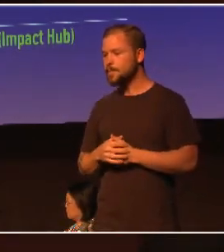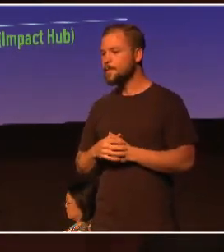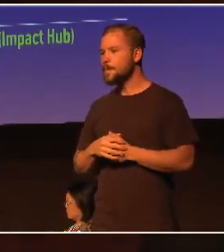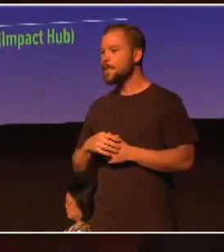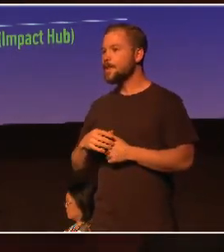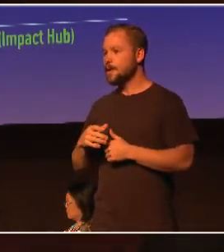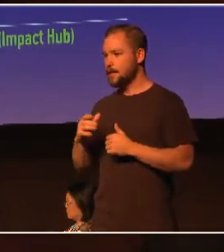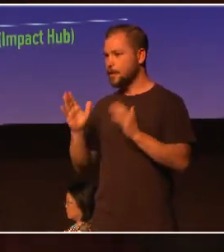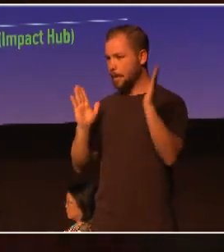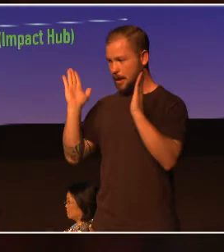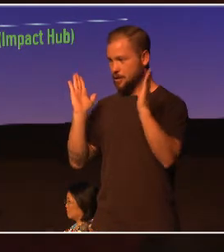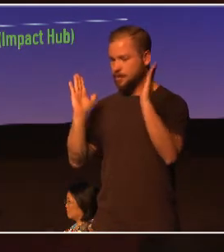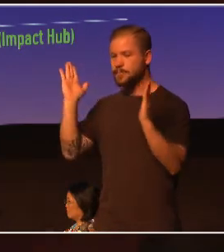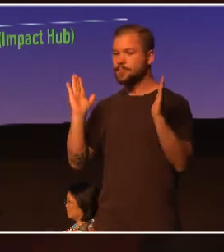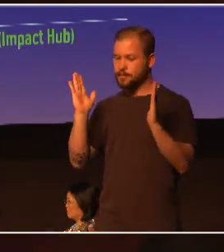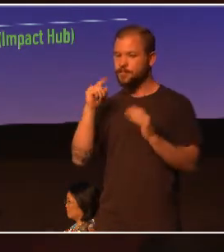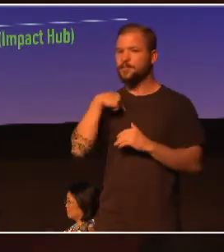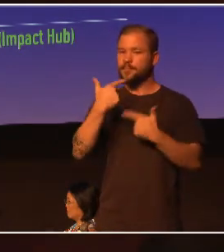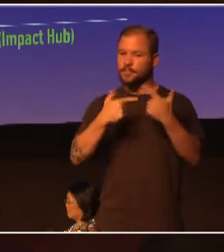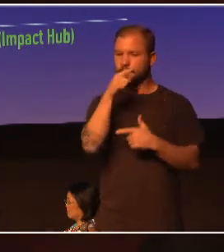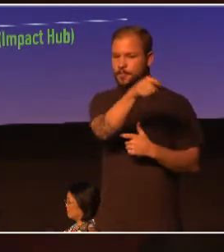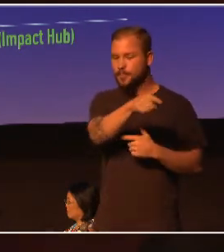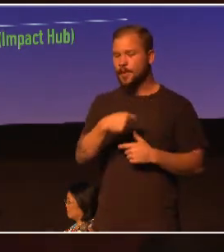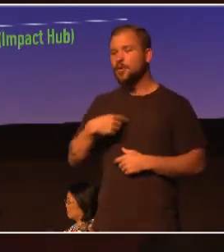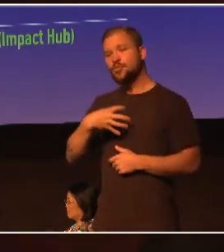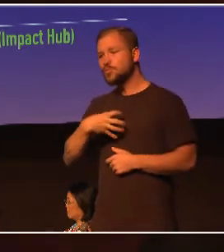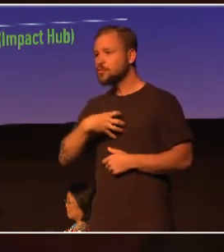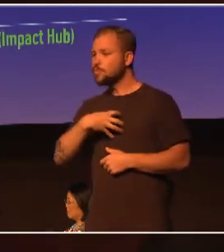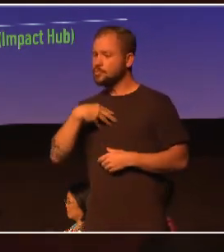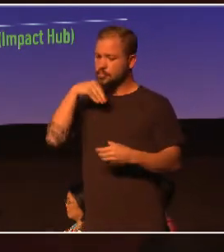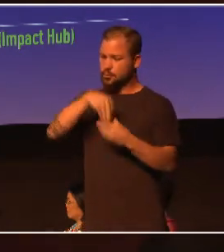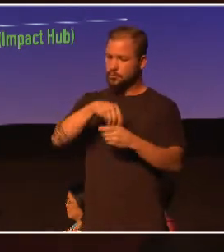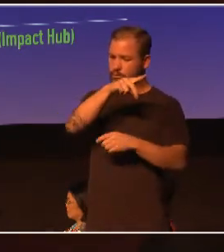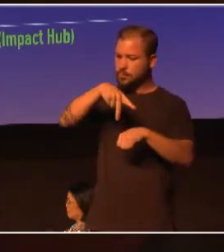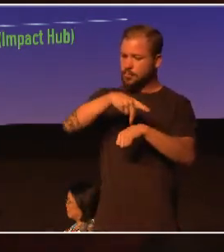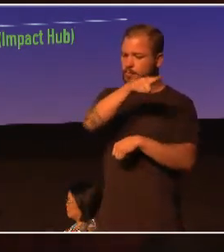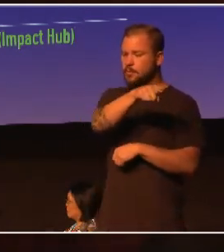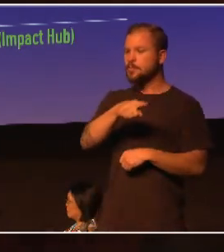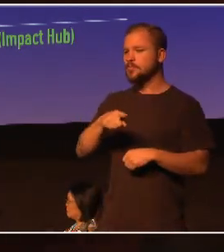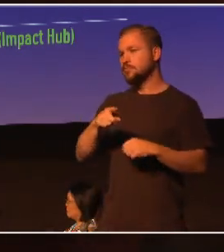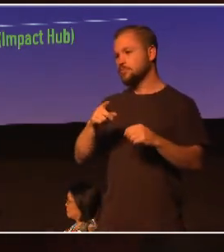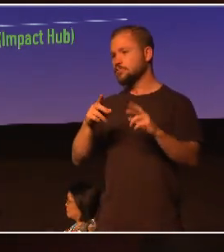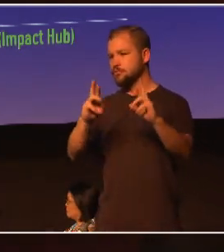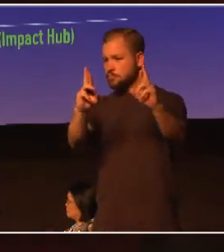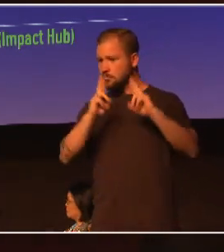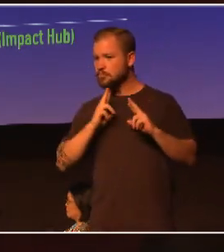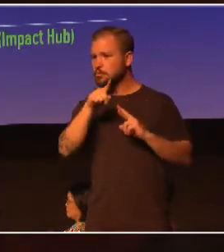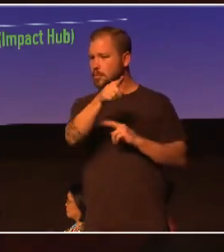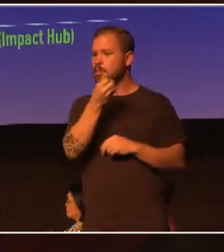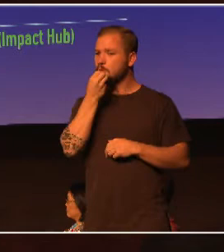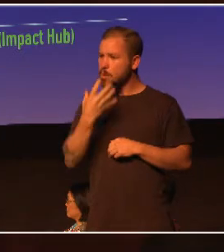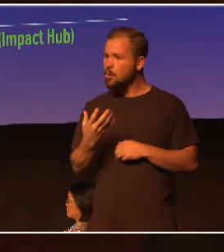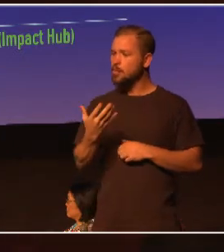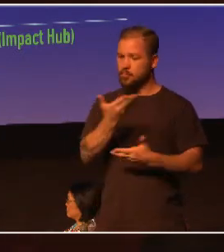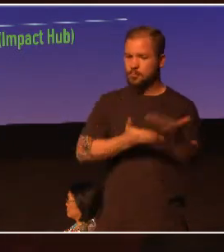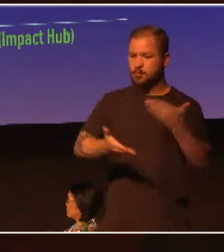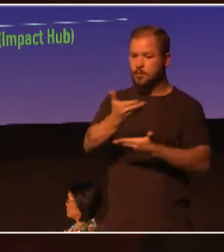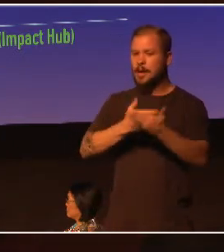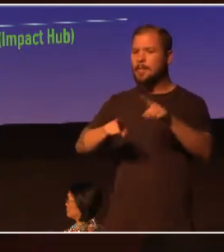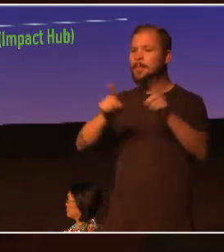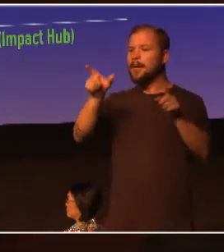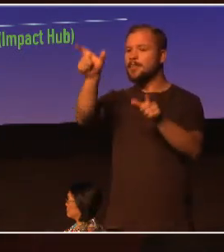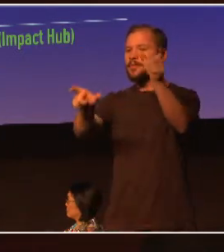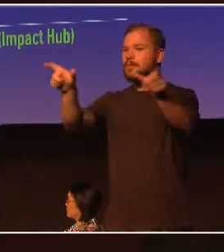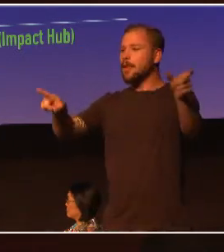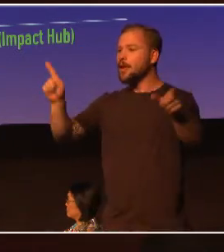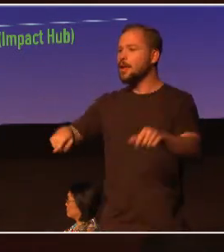das pessoas, das ramificações, e que eu sentia que eu estava na Malásia, com todo respeito, numa rede muito boa, mas de pessoas brancas, que não